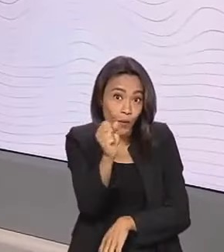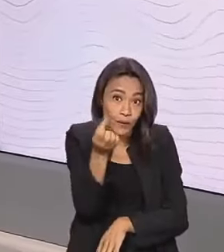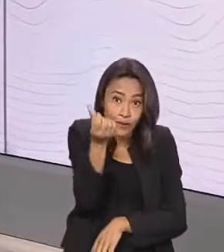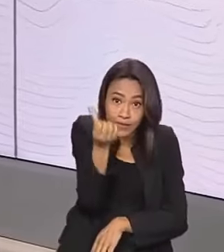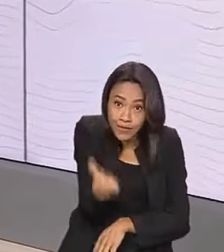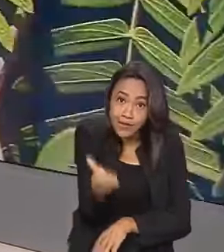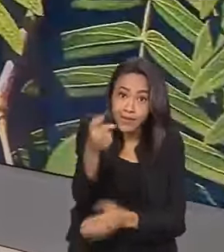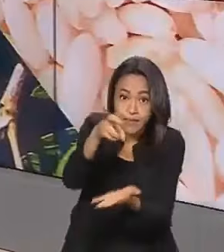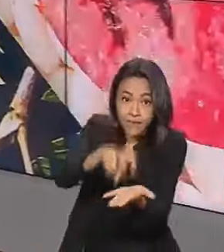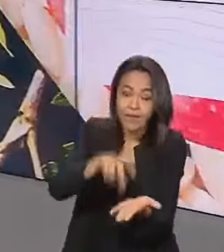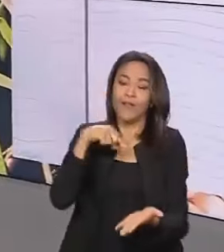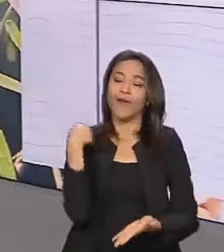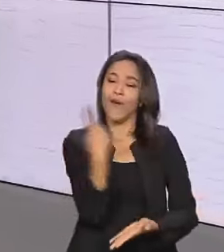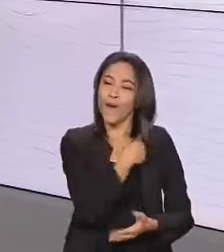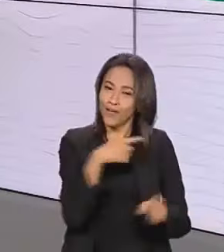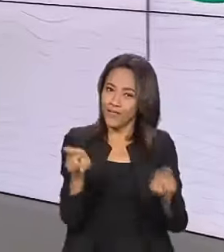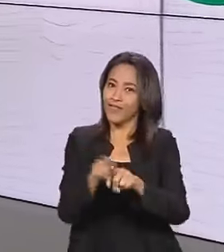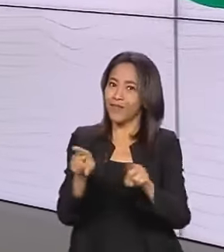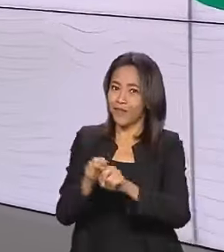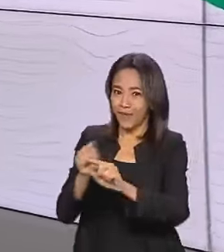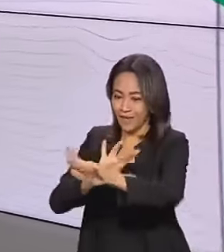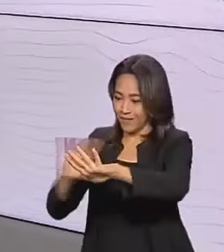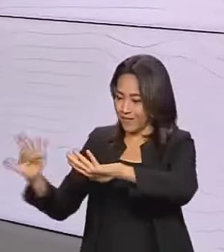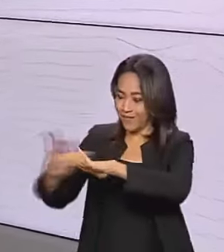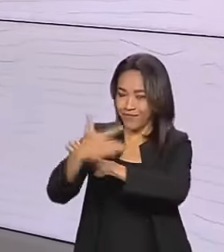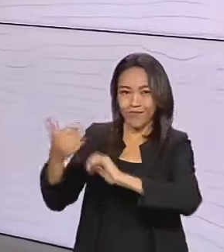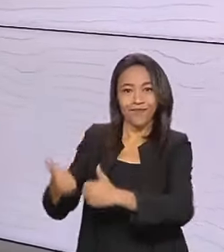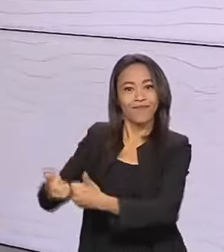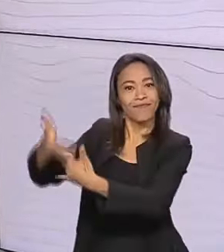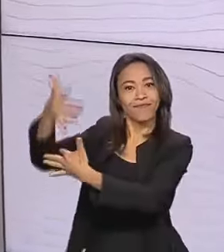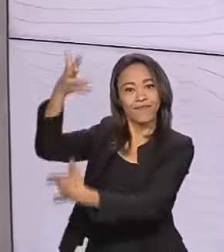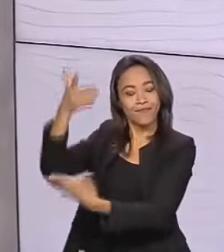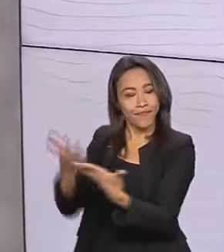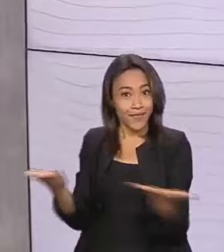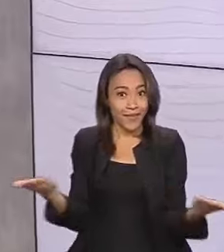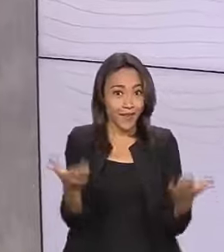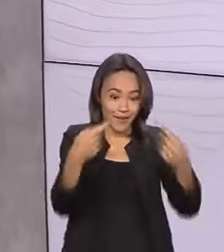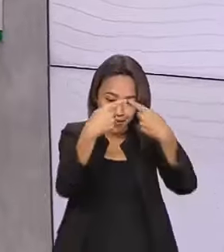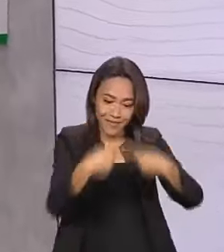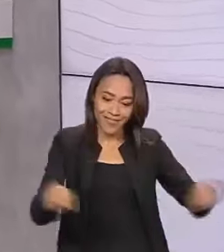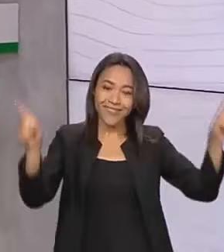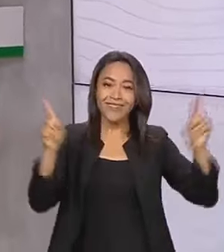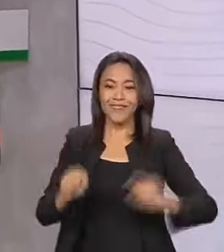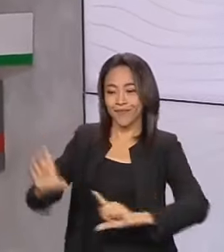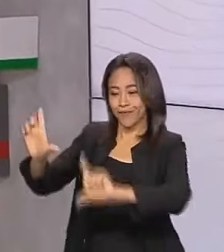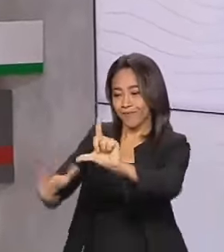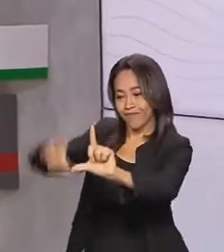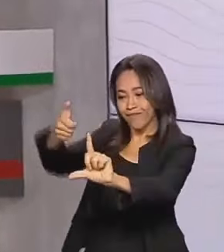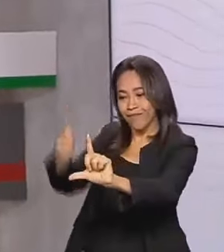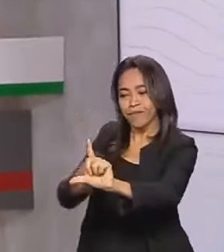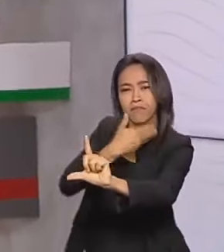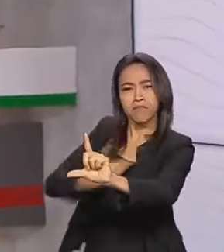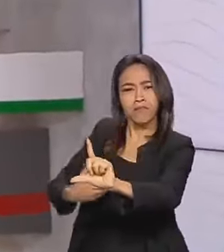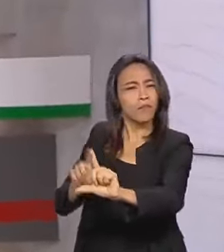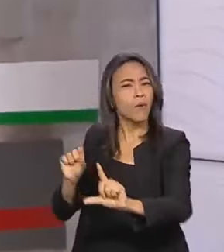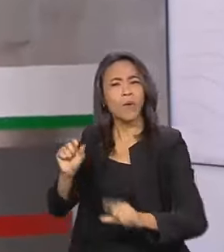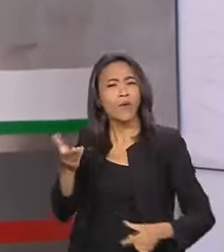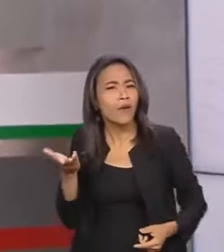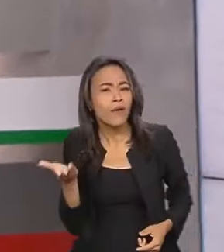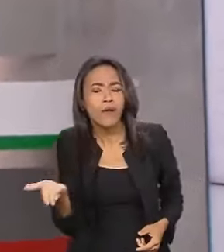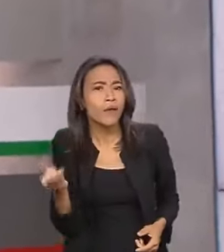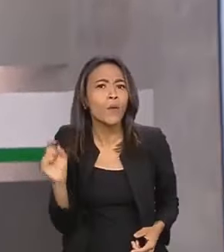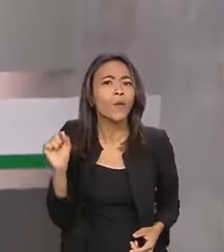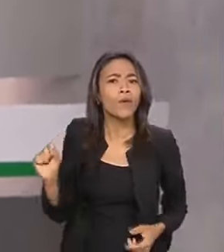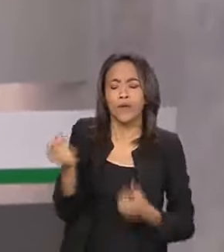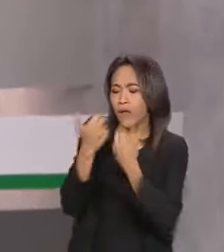nós estamos ao vivo também nas redes sociais e acabou de entrar no ar o canal gov mas o que é o canal gov o que